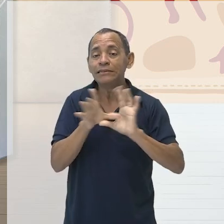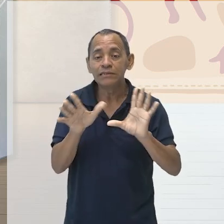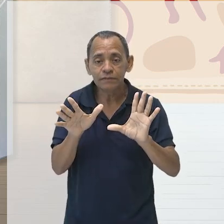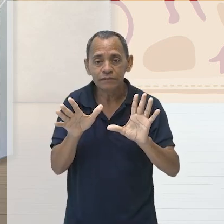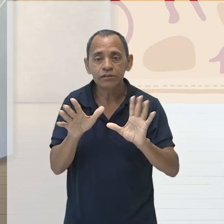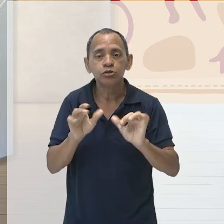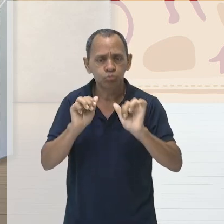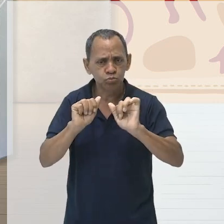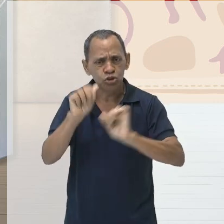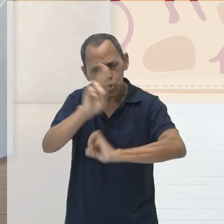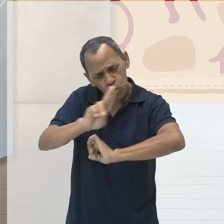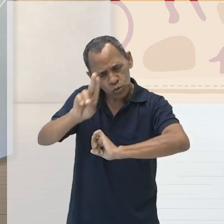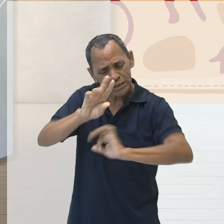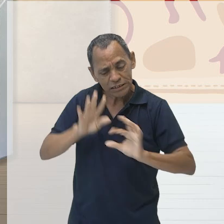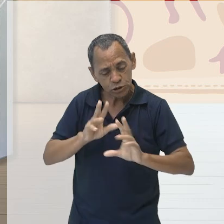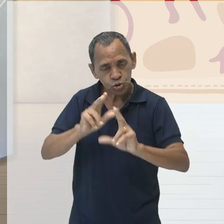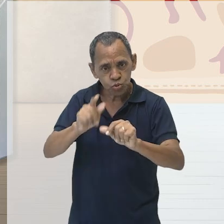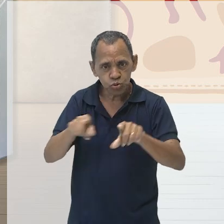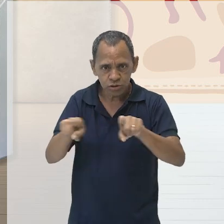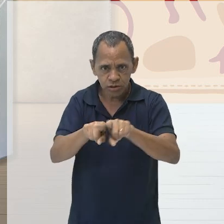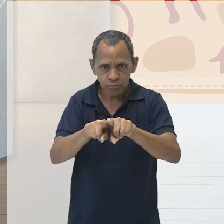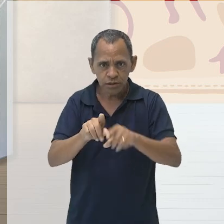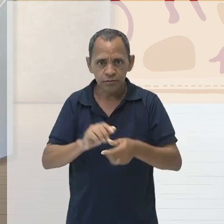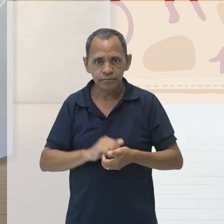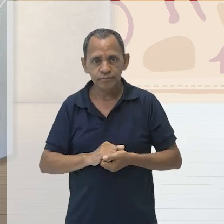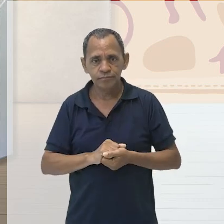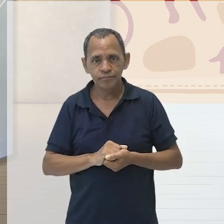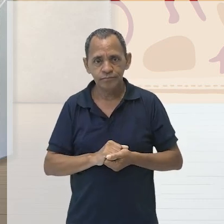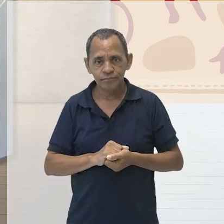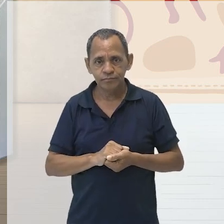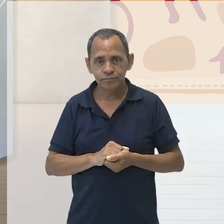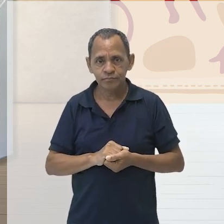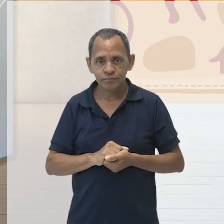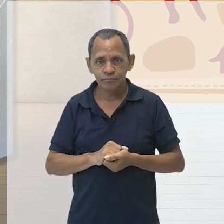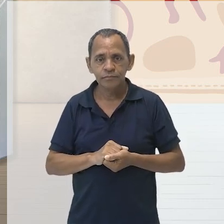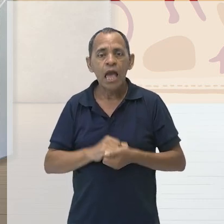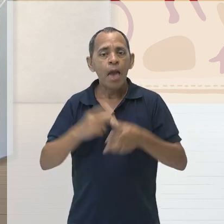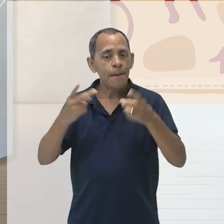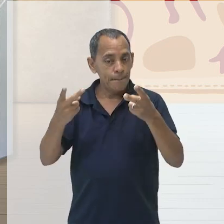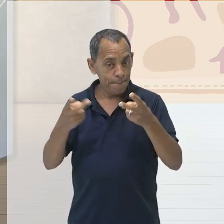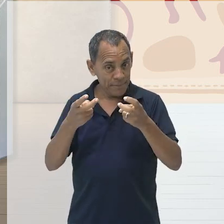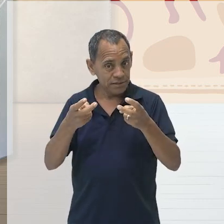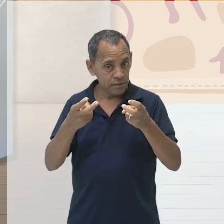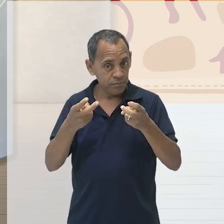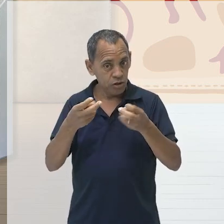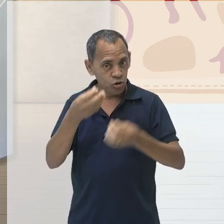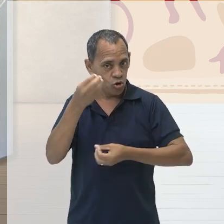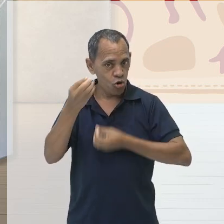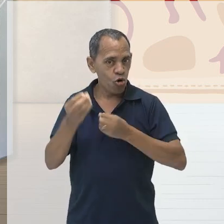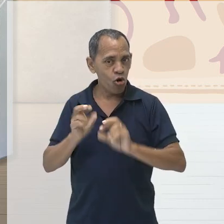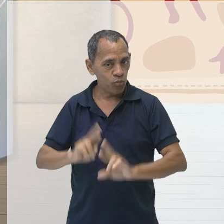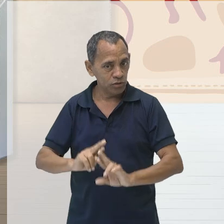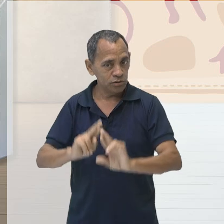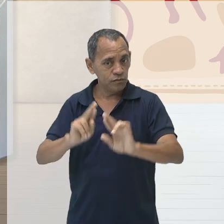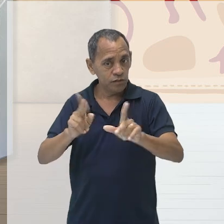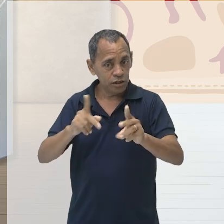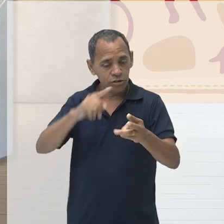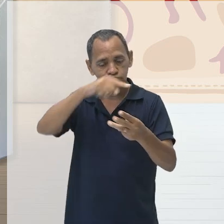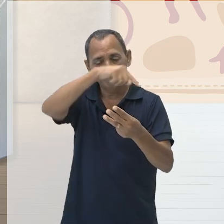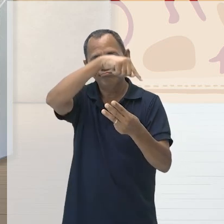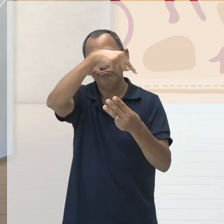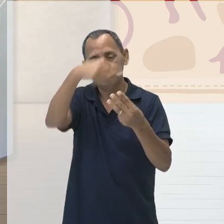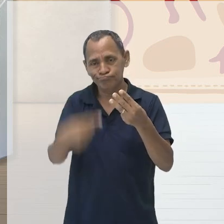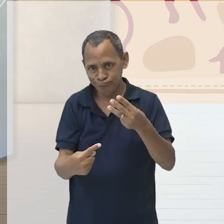nessa escultura. Certo? Então, deu para perceber a diferença entre essas três lutas?